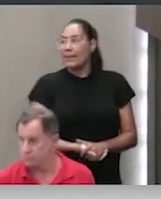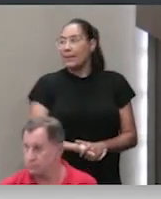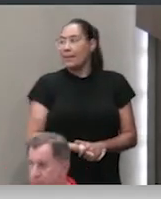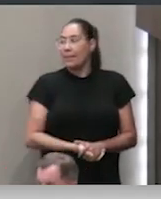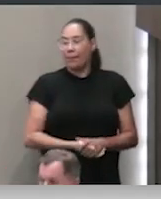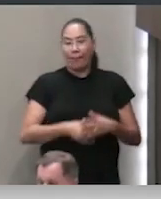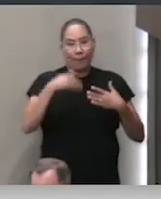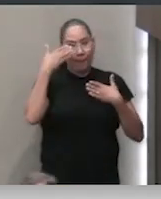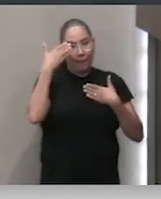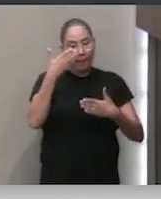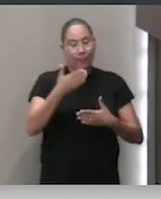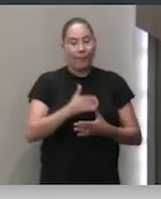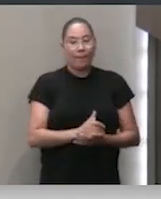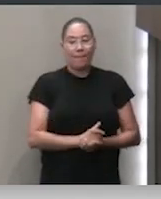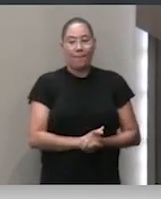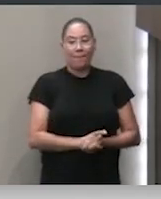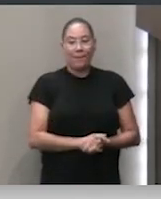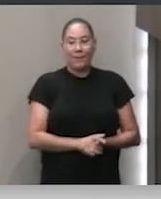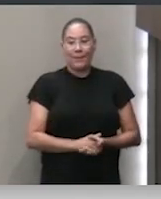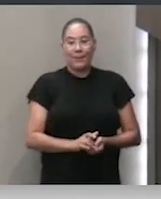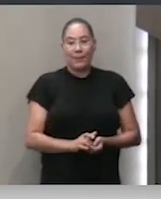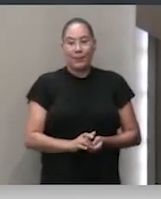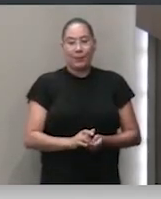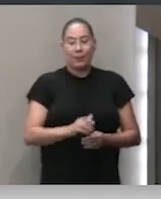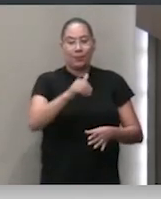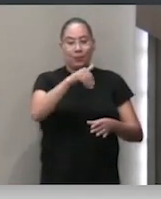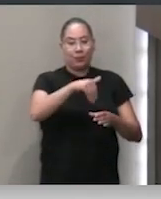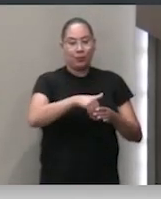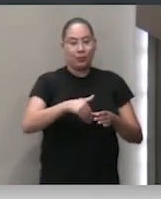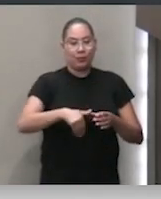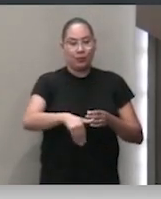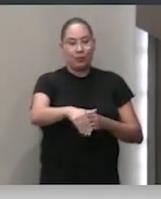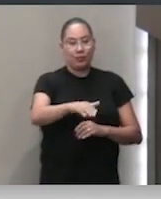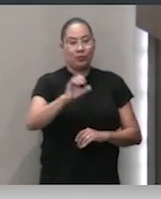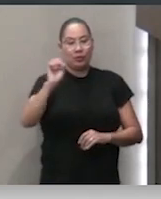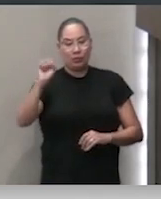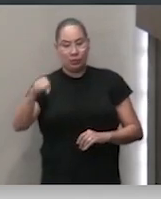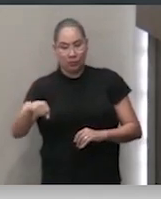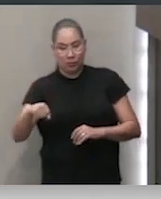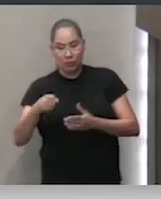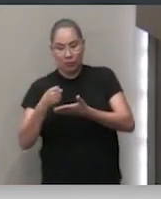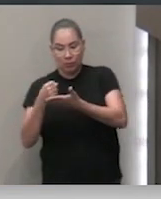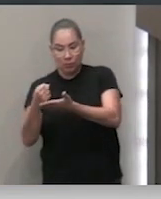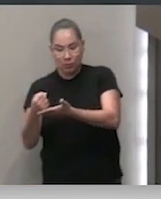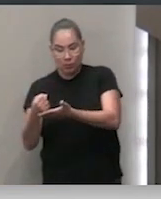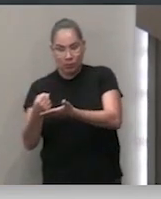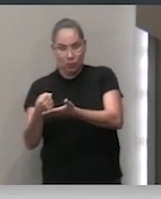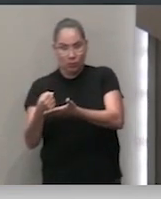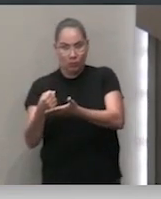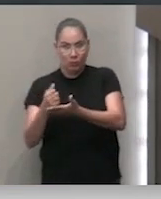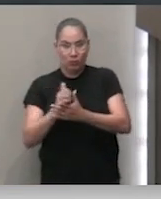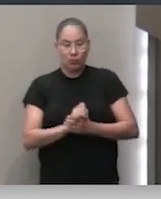Obrigado, vereador Inharã. Em votação, sim, para favorável à moção de...